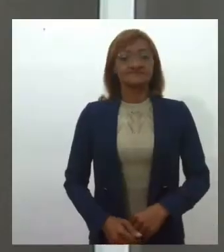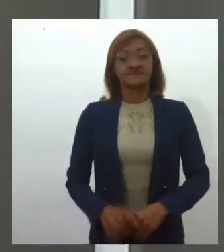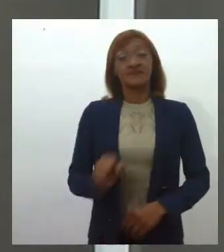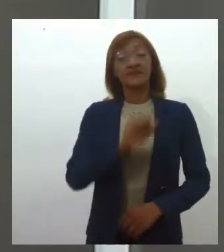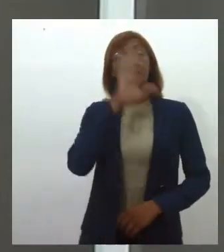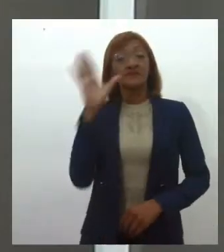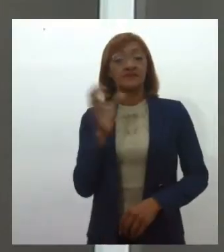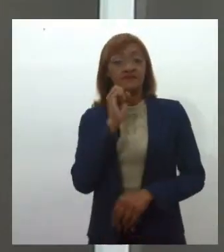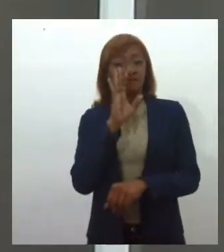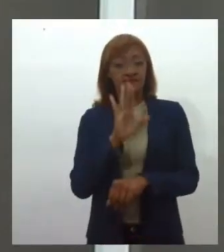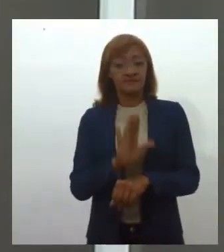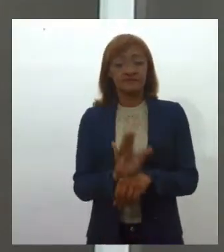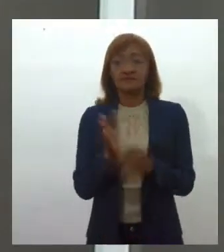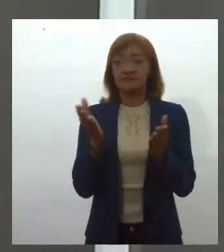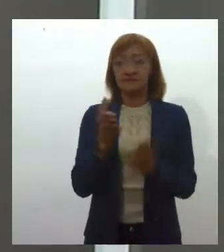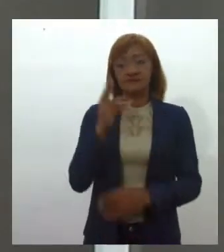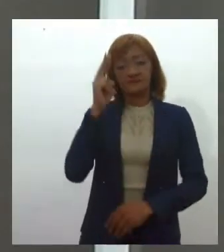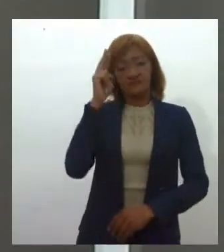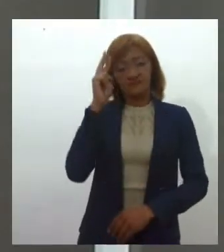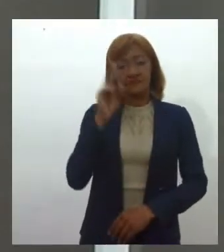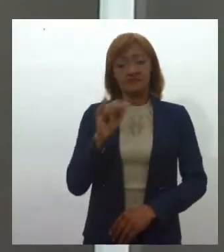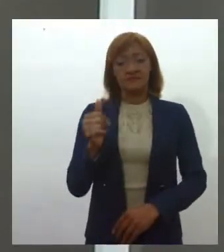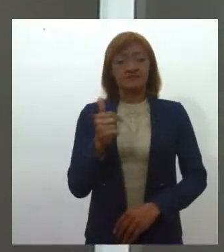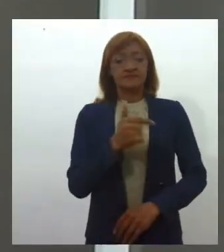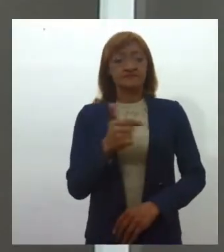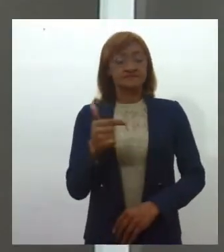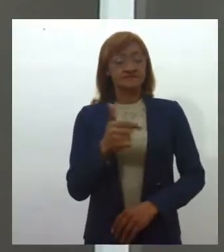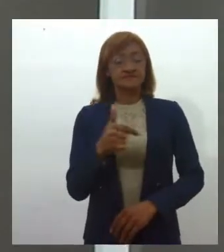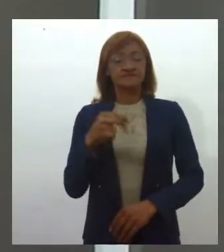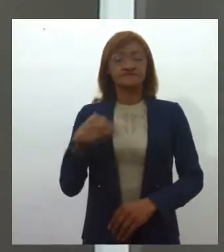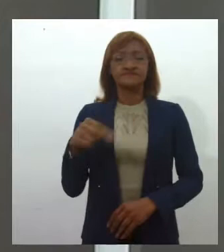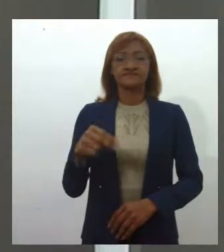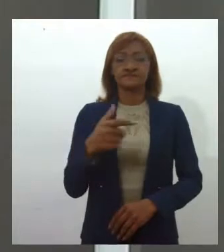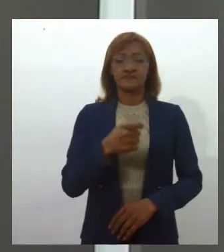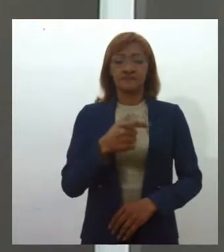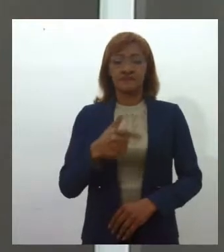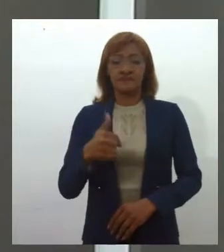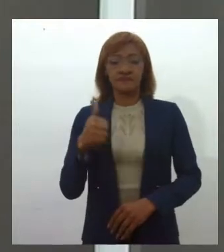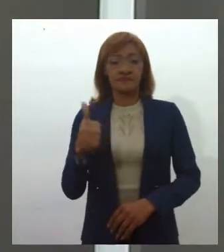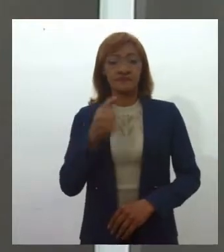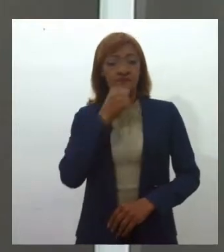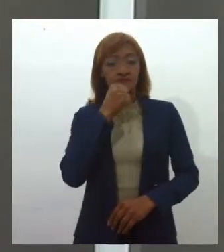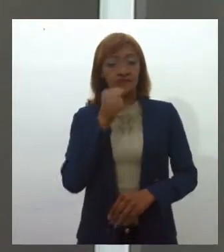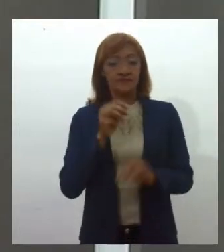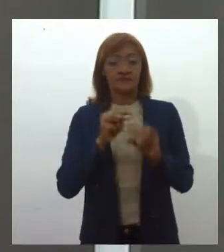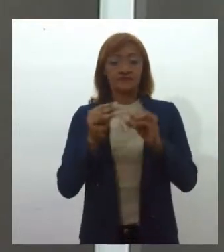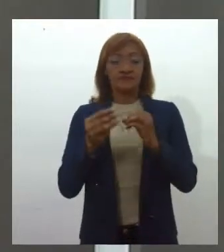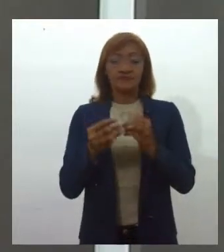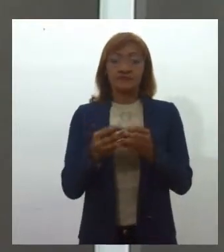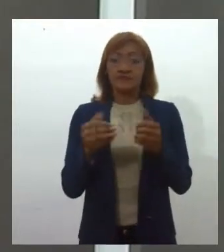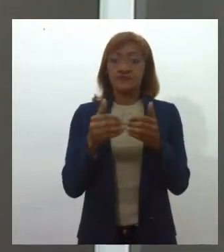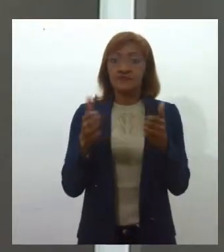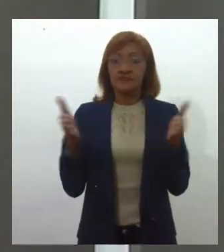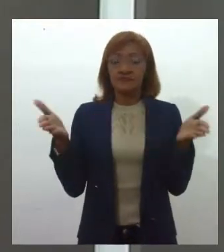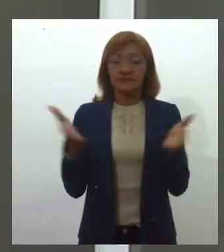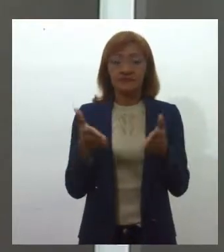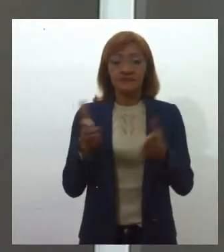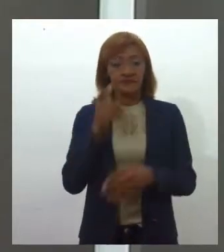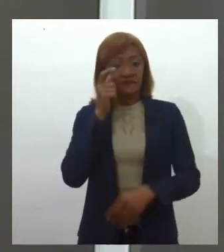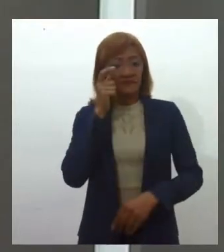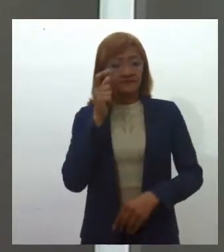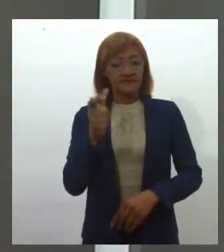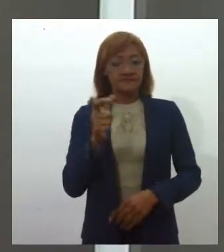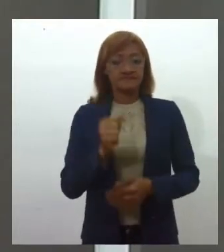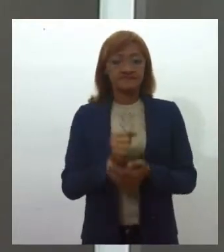Olá, boa tarde. Segunda-feira, 22 de novembro de 2021, o Jornal da Lese, segunda edição, está no ar e você vai ver